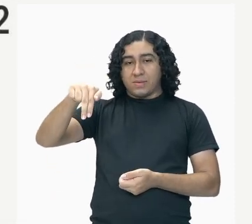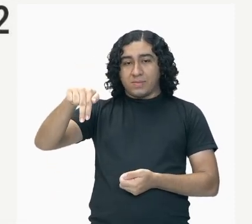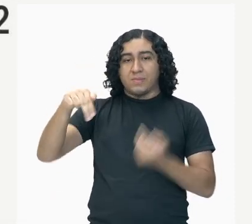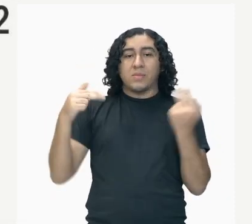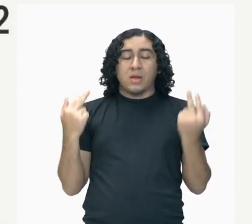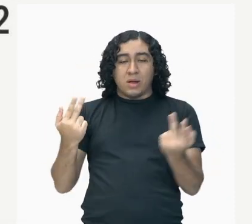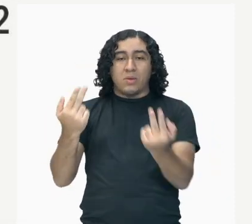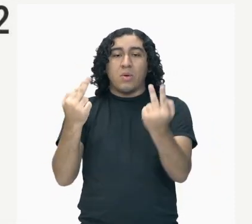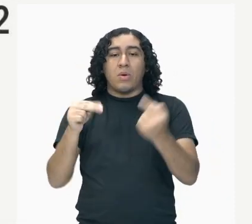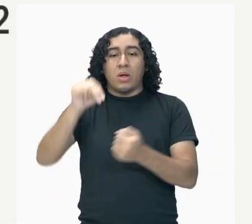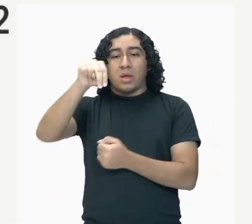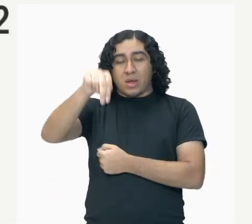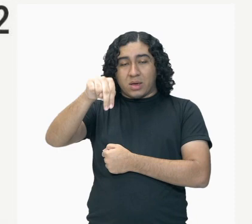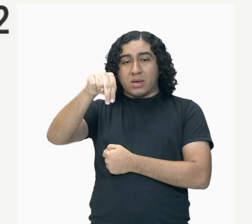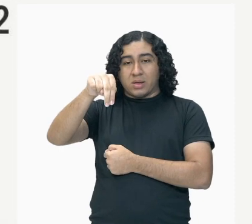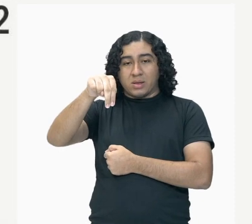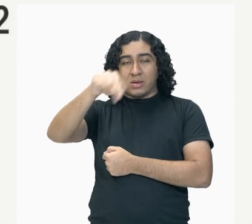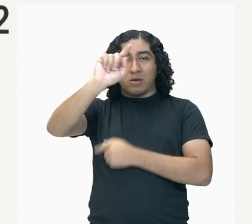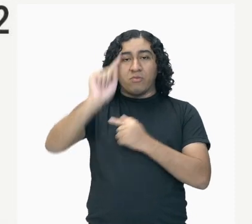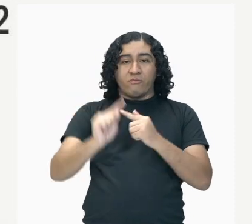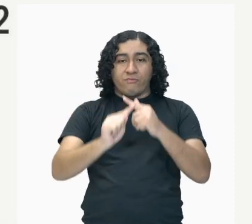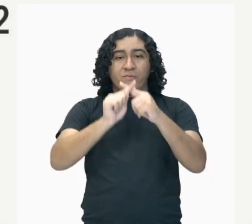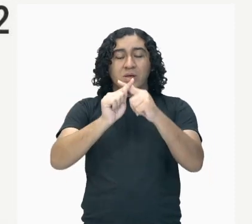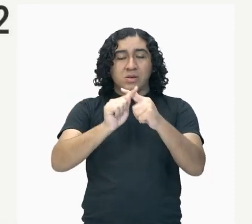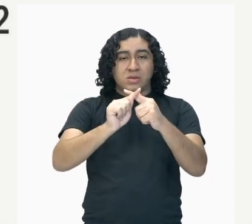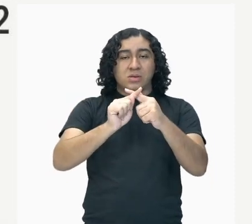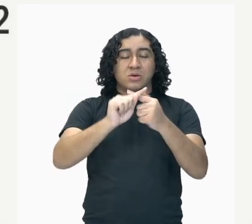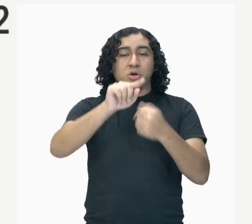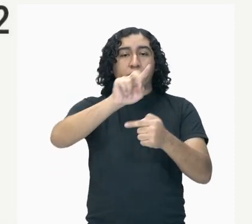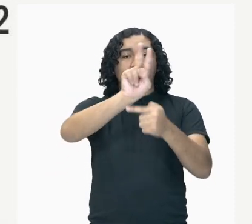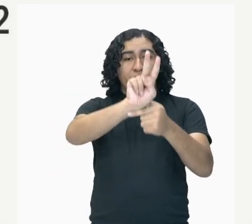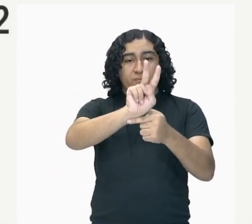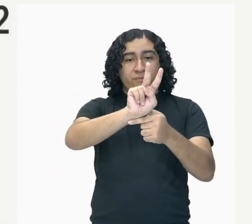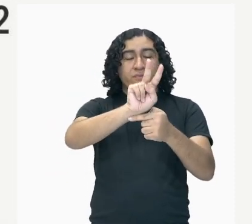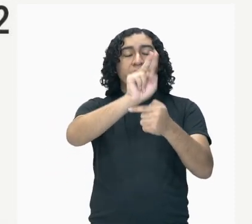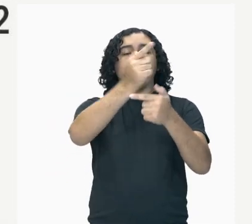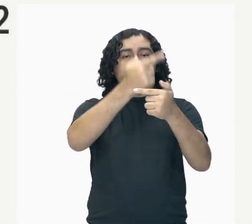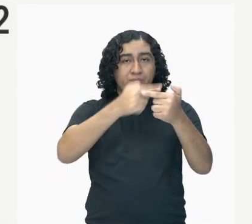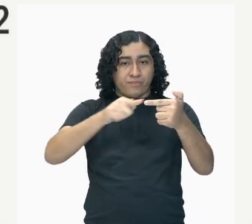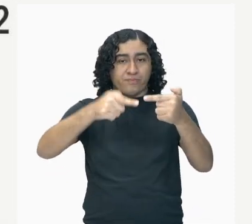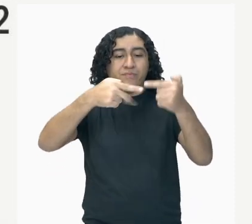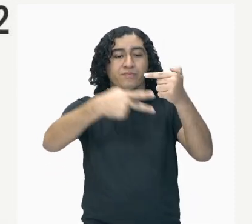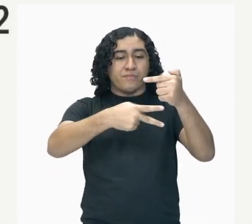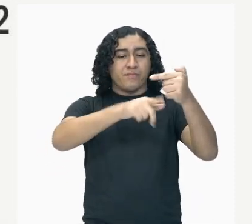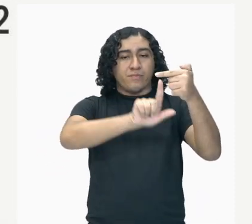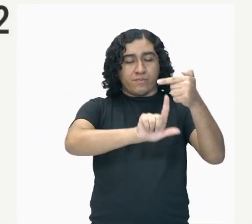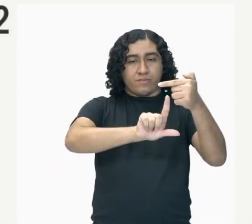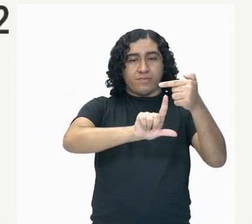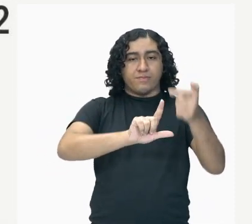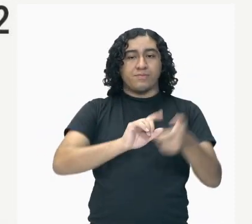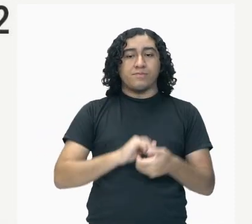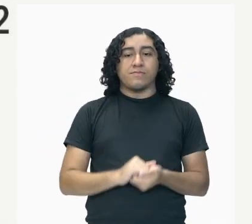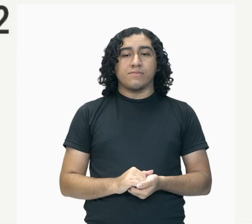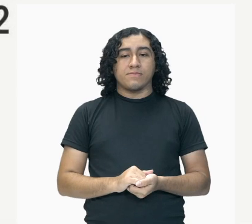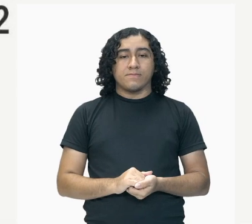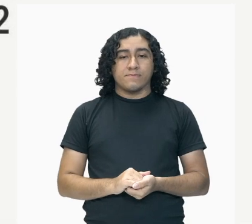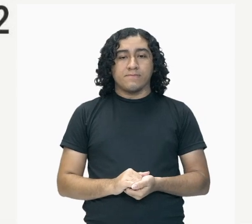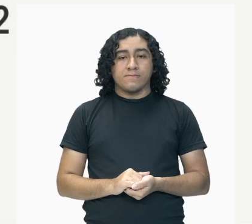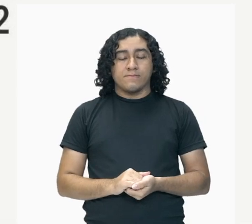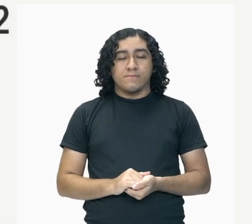é duas é n que é o número de ventres vezes a velocidade dividido por duas vezes o